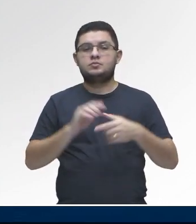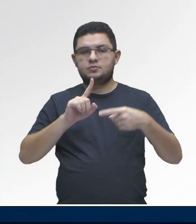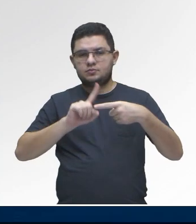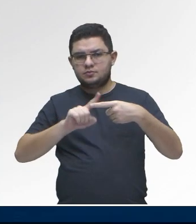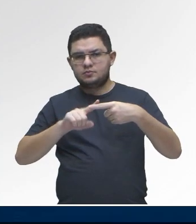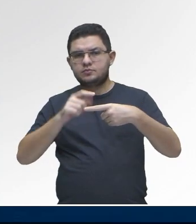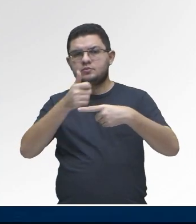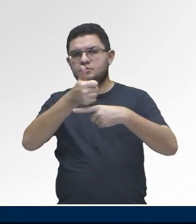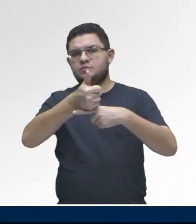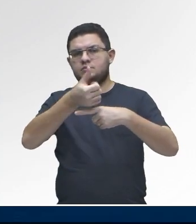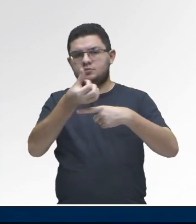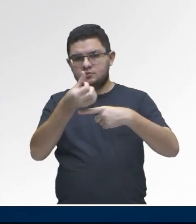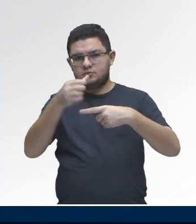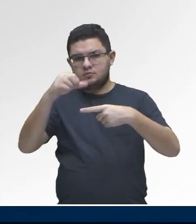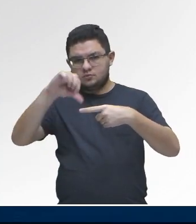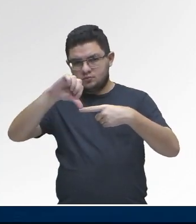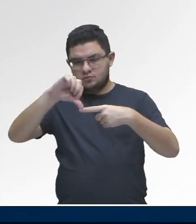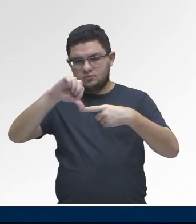169